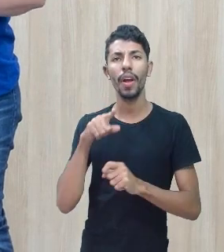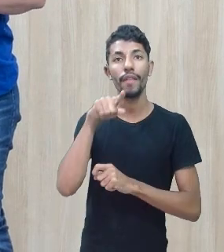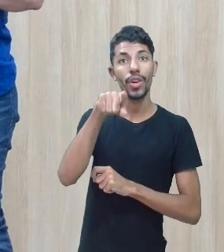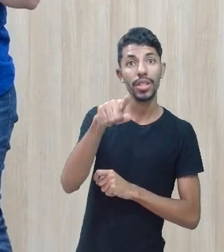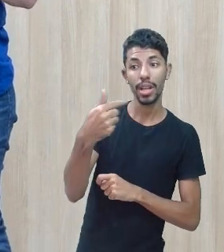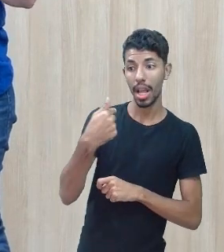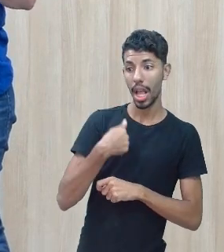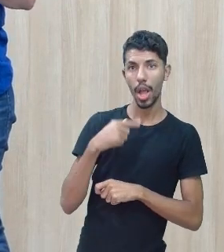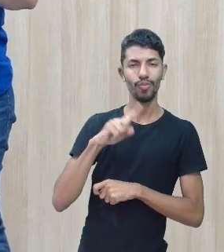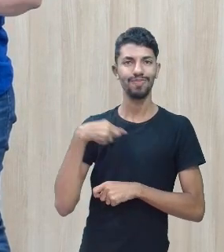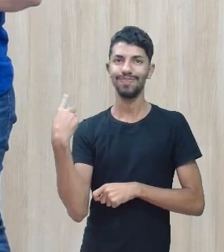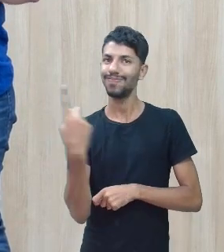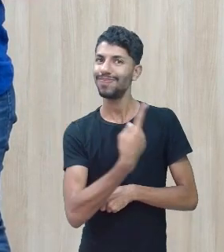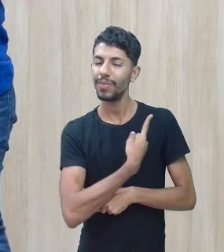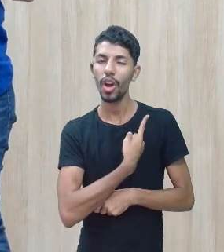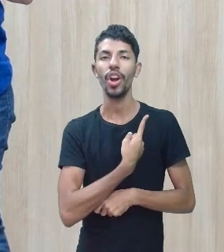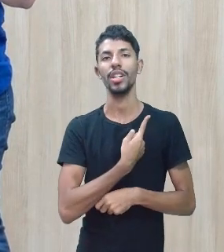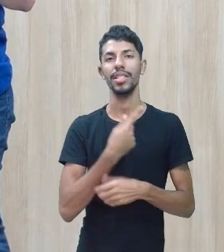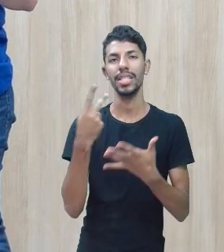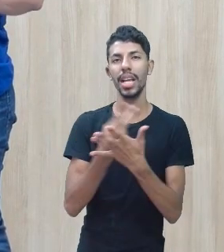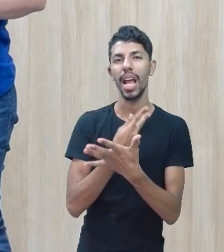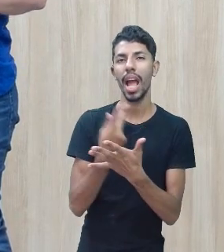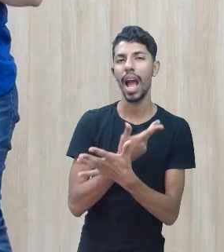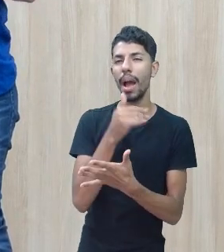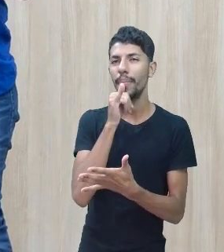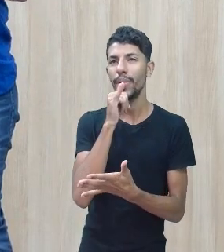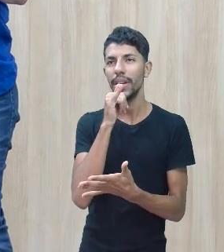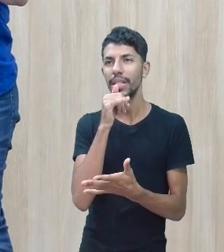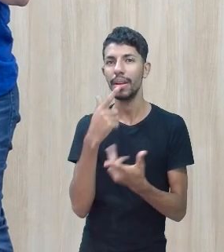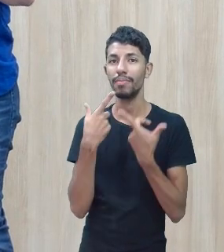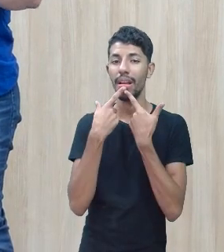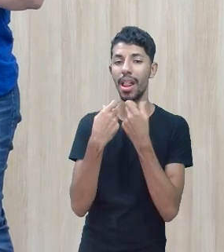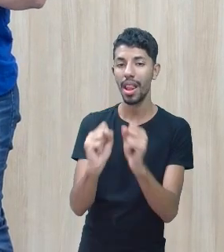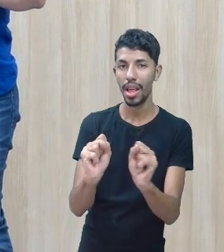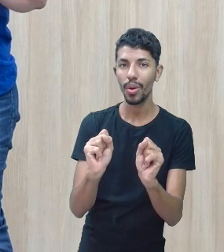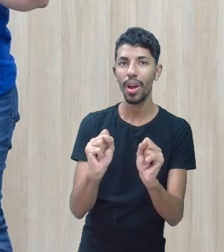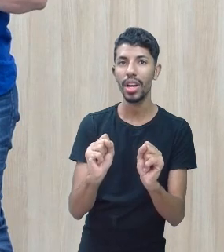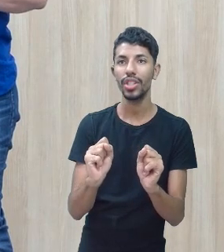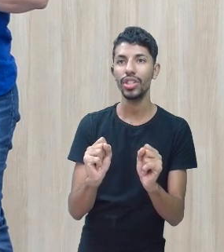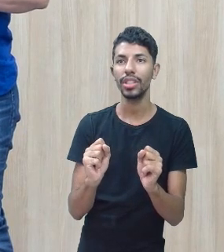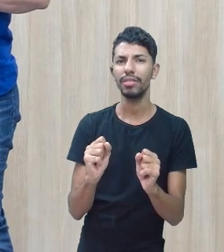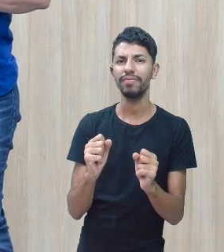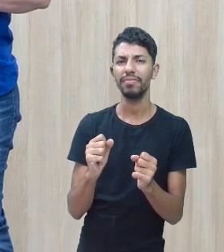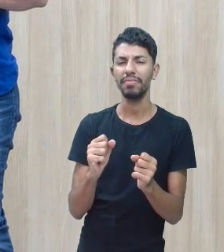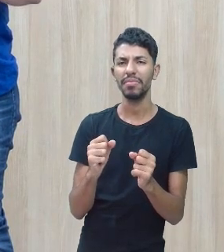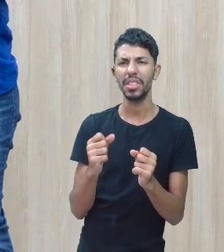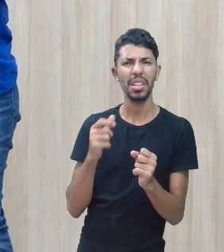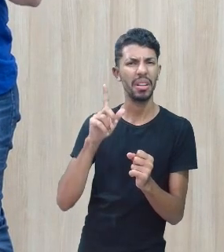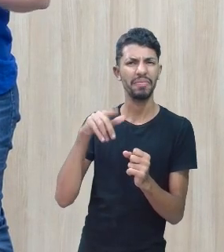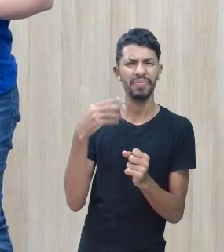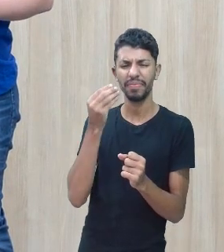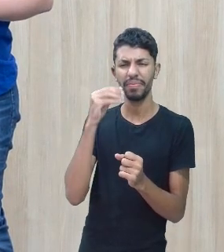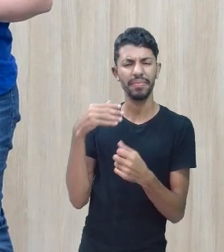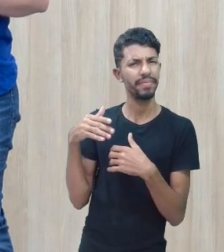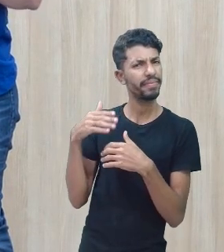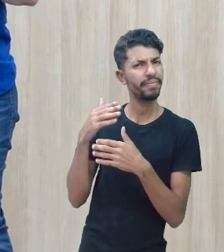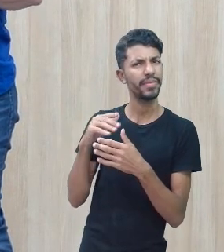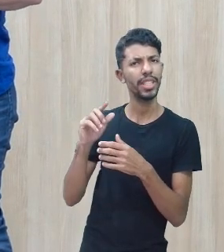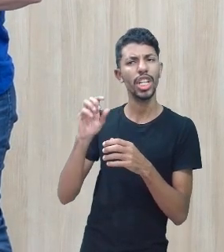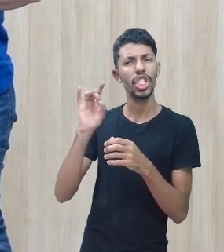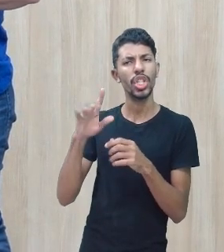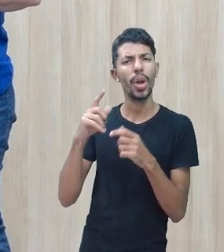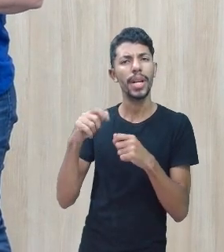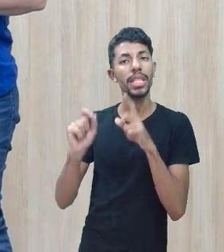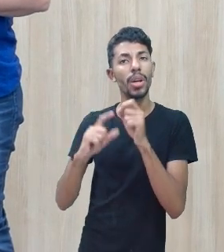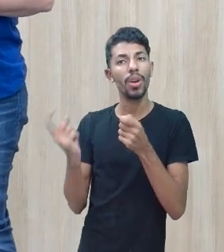nós errarmos nessa pronúncia, nessa linguagem, não é nada demais. Voltar atrás e